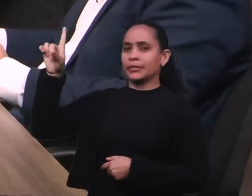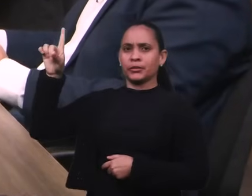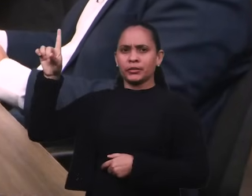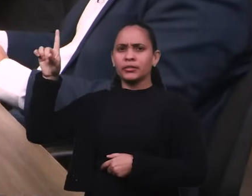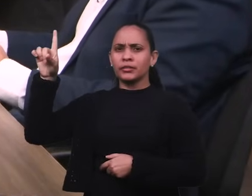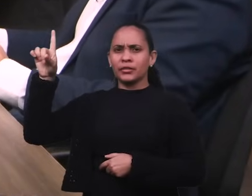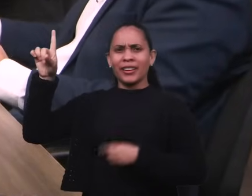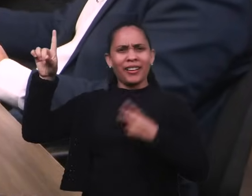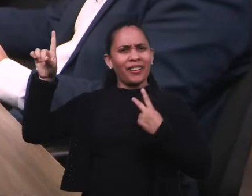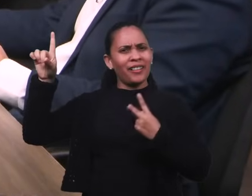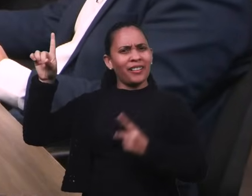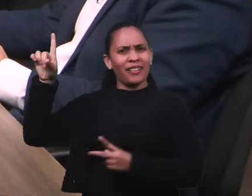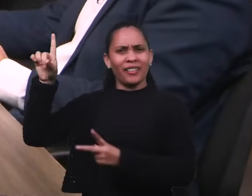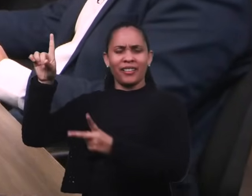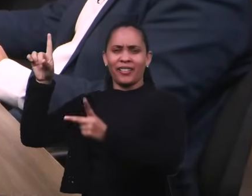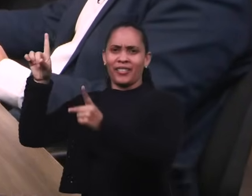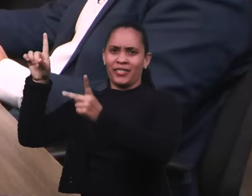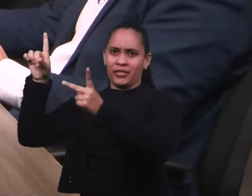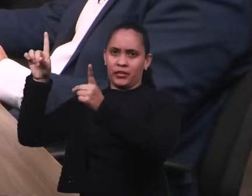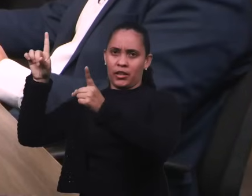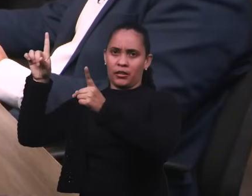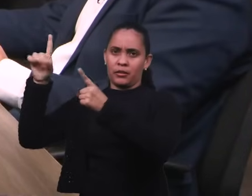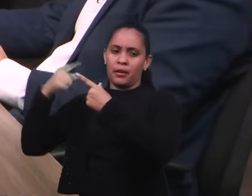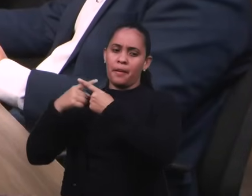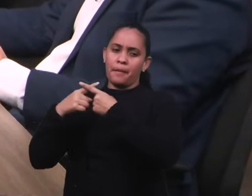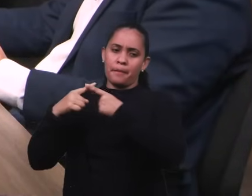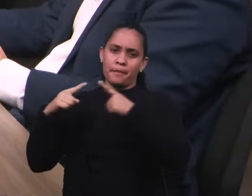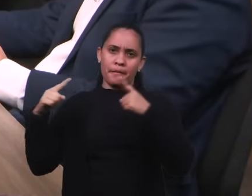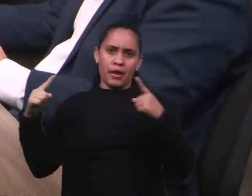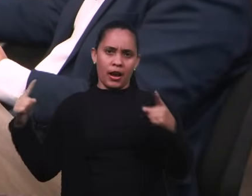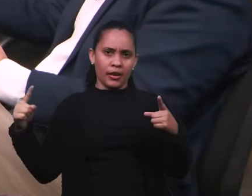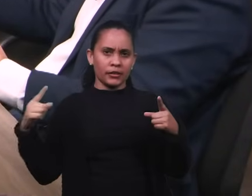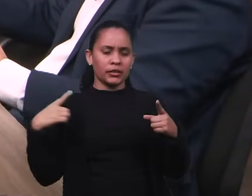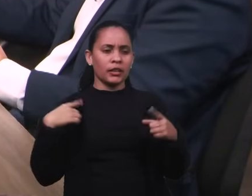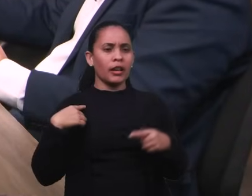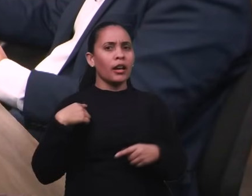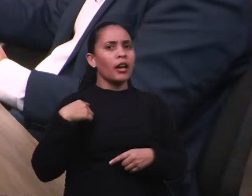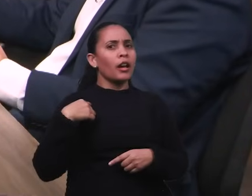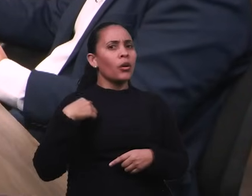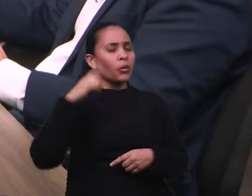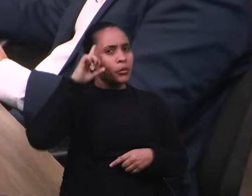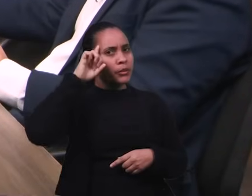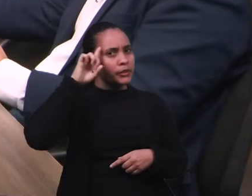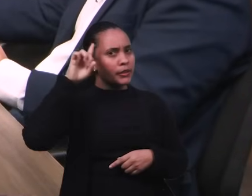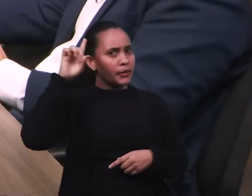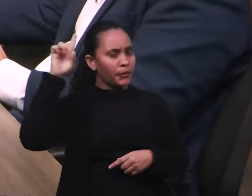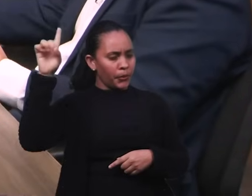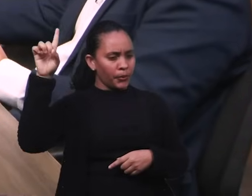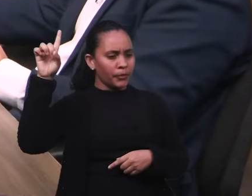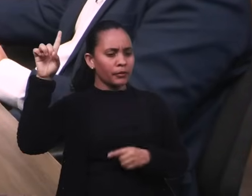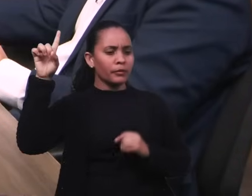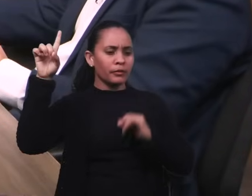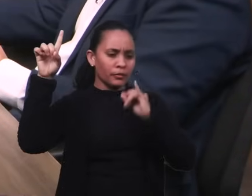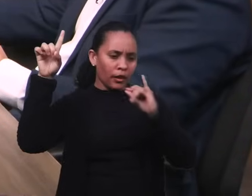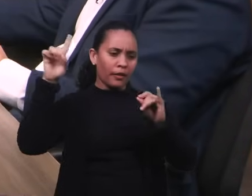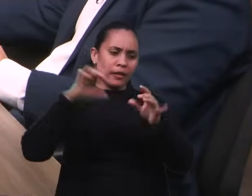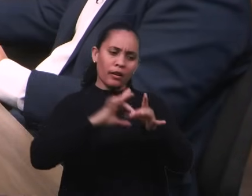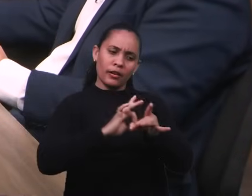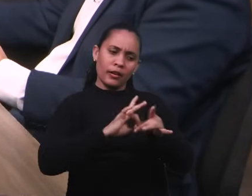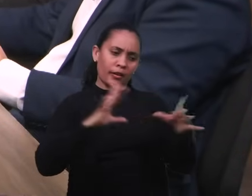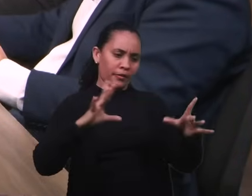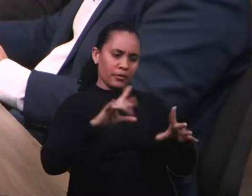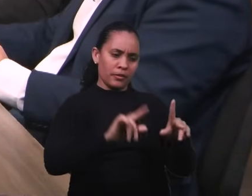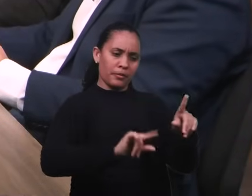é eterna, mas não interfere no livre-arbítrio que o próprio Senhor concedeu ao homem,